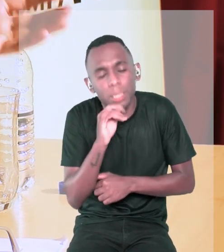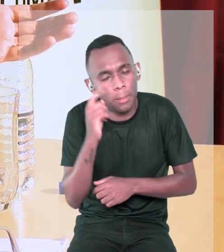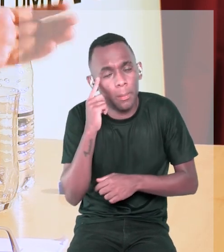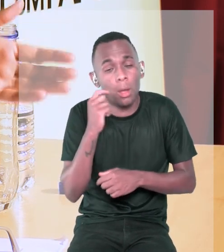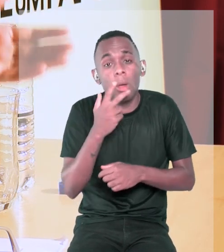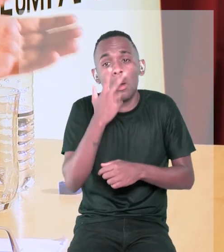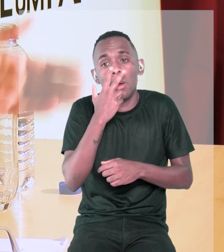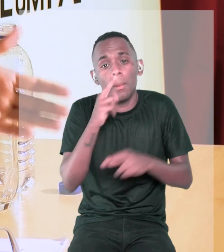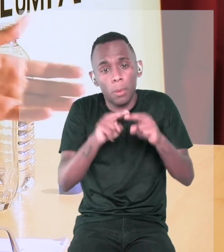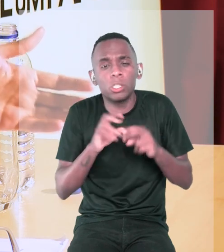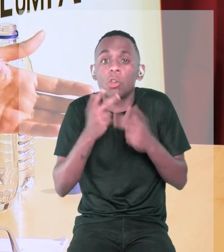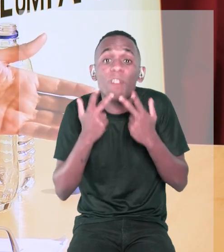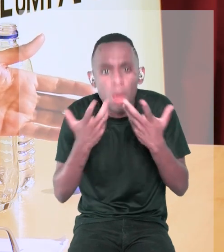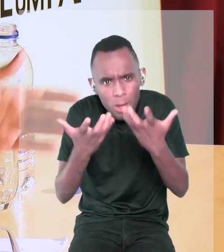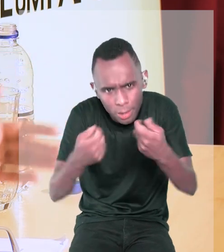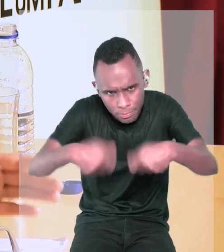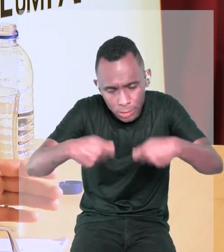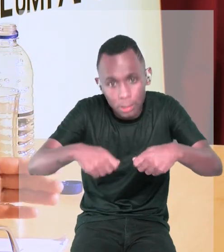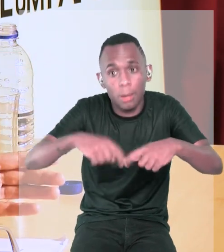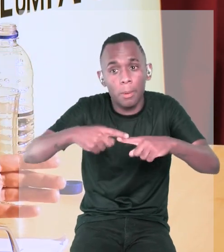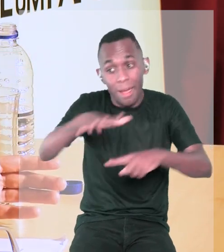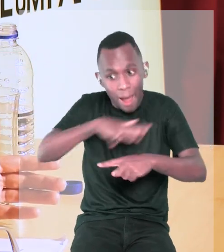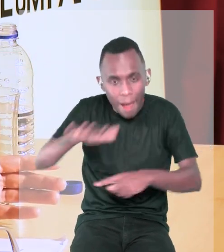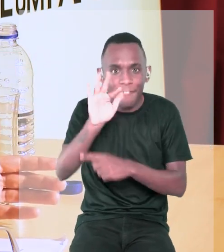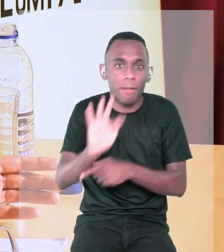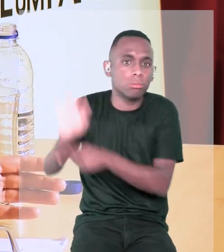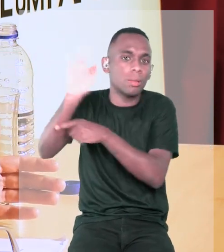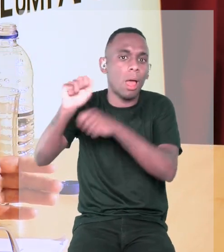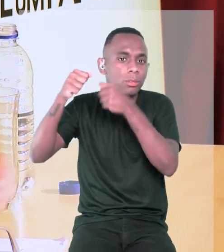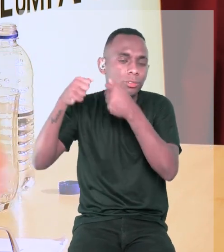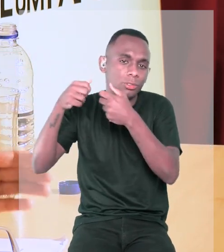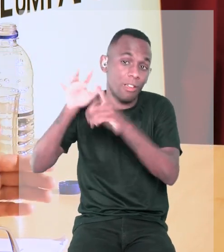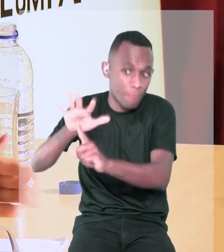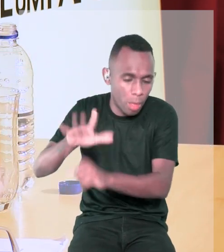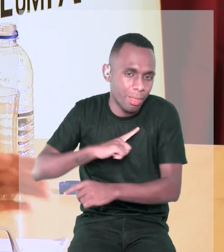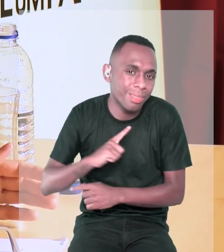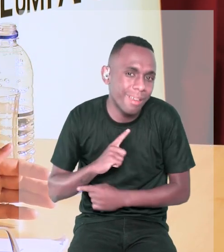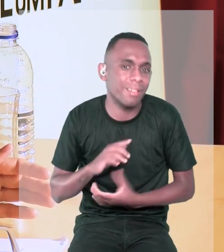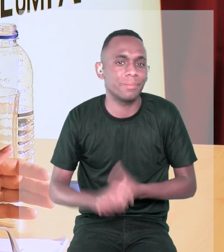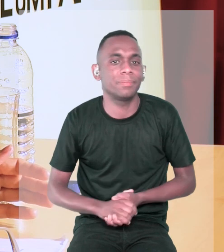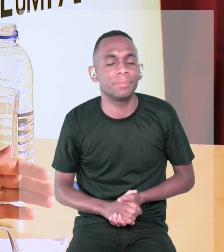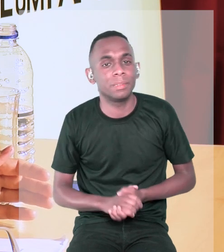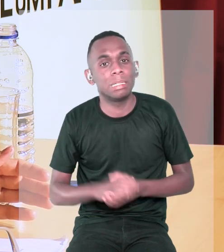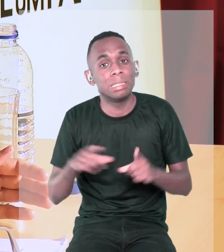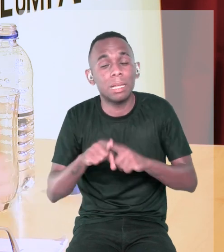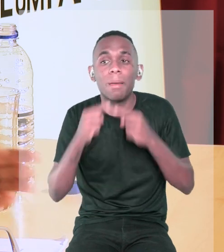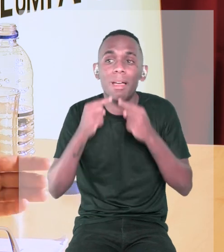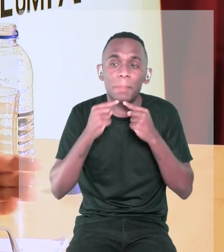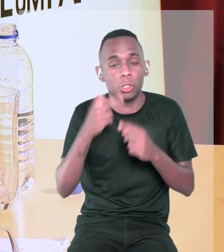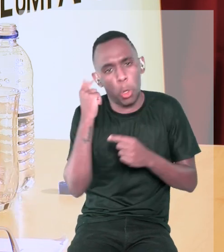Né, a reclamação mais comum dos professores, não sei se é a mais comum, mas uma das mais comuns dos